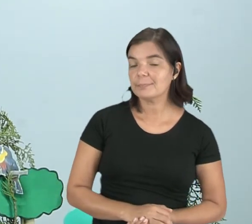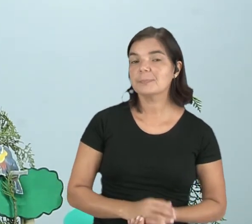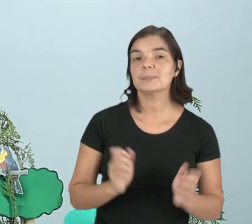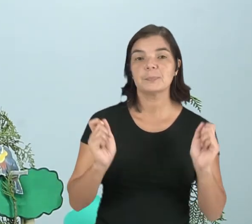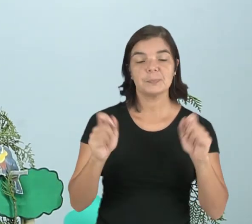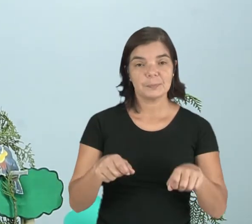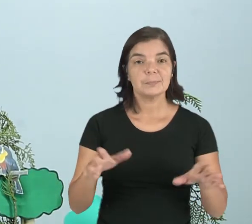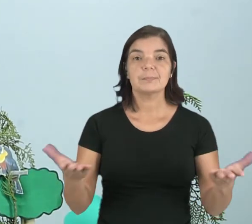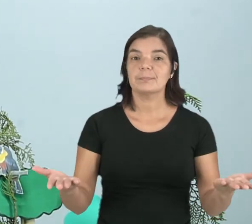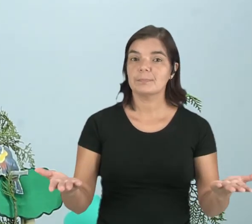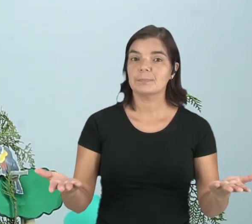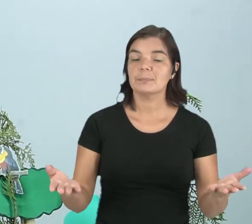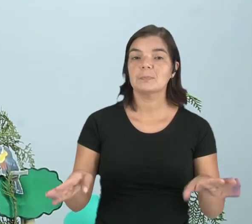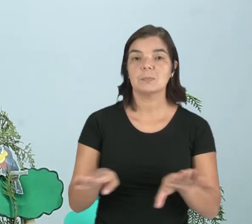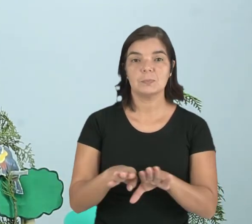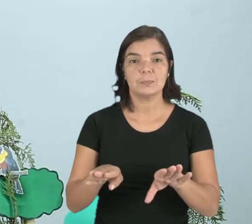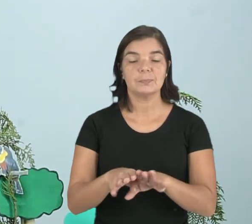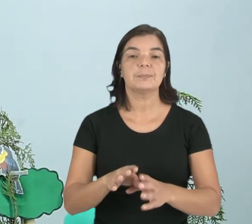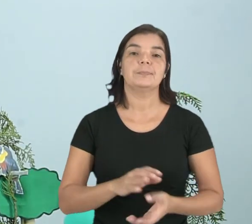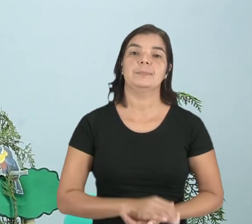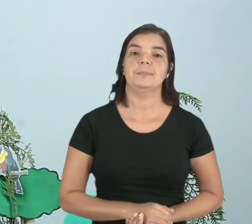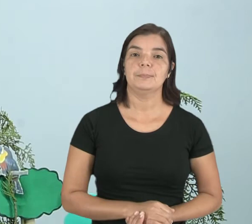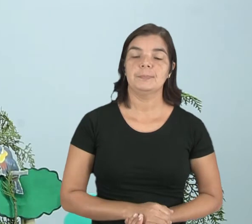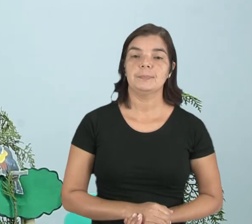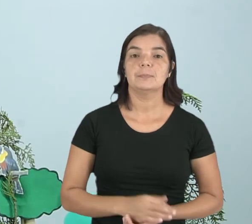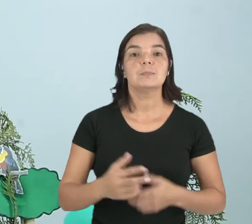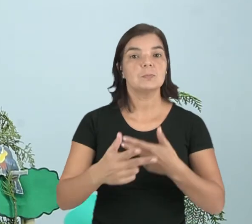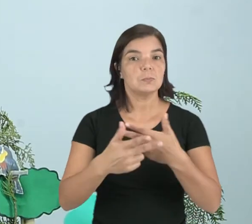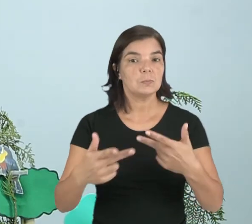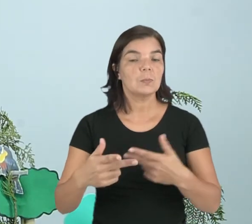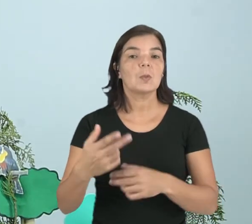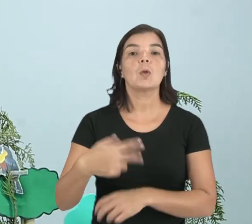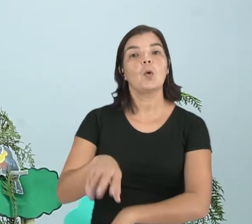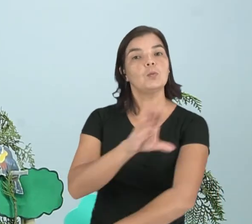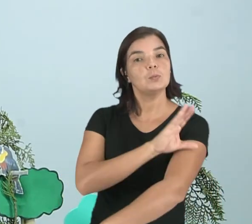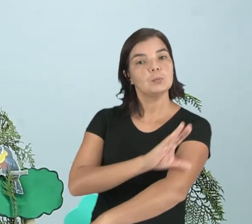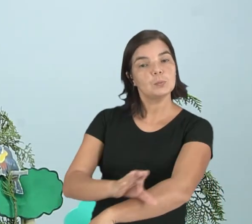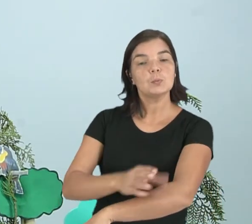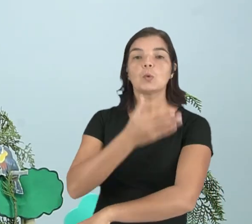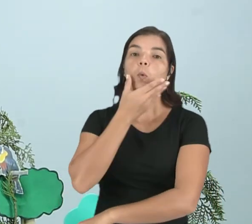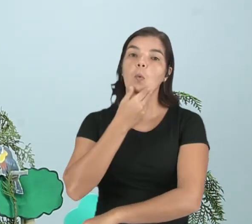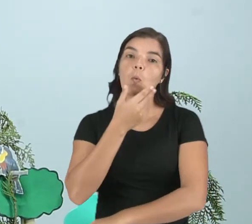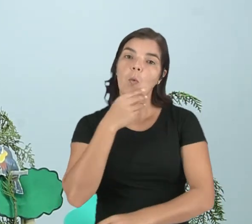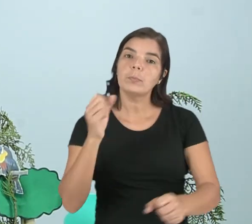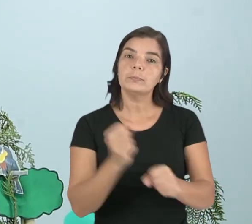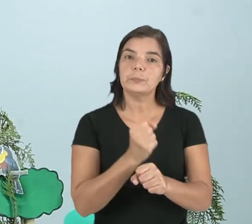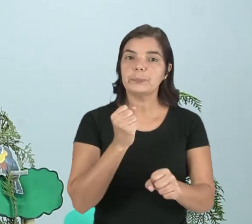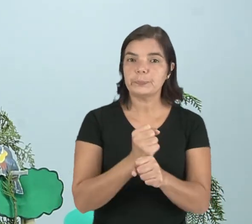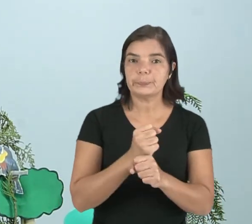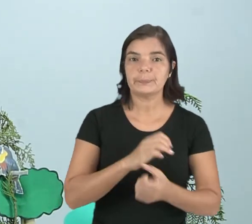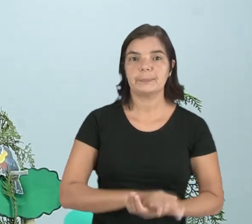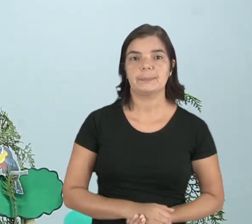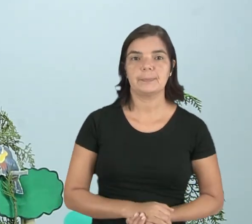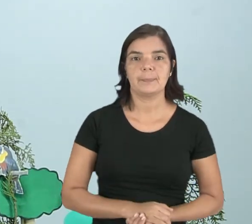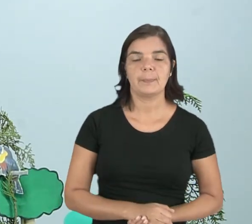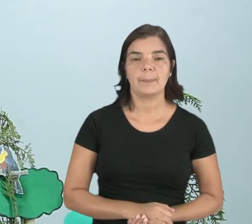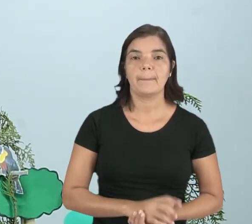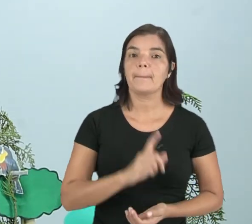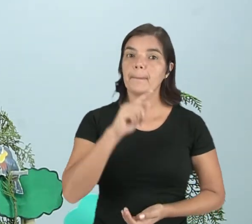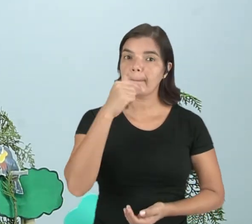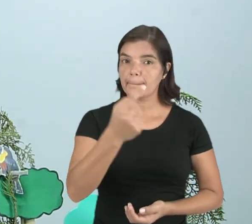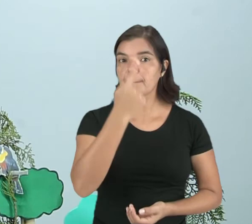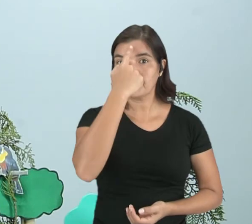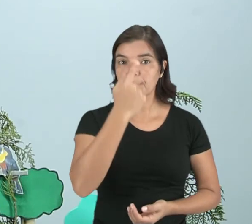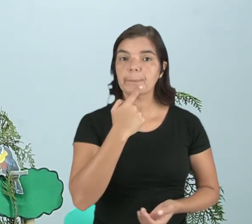são construídos pelo homem. Os elementos culturais são esses que o homem constrói. Deixa eu mostrar uma